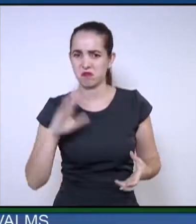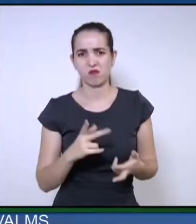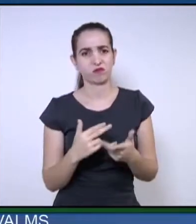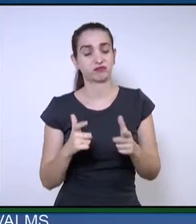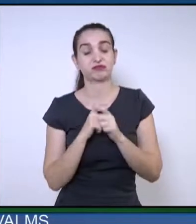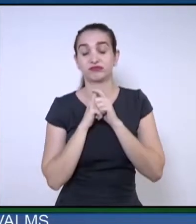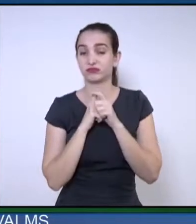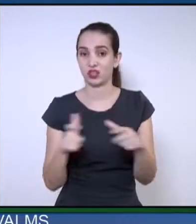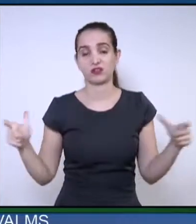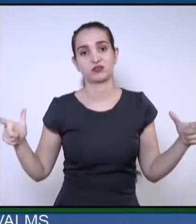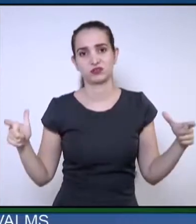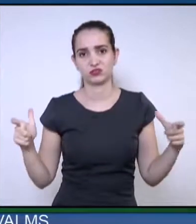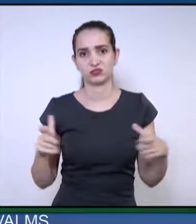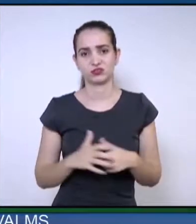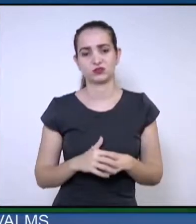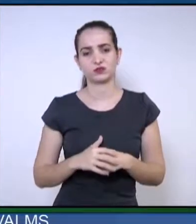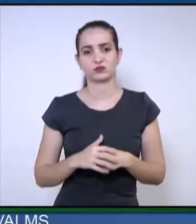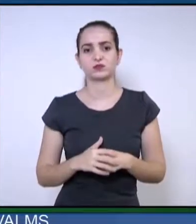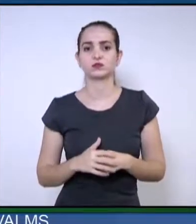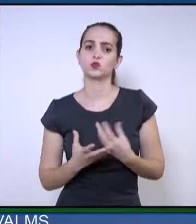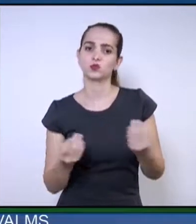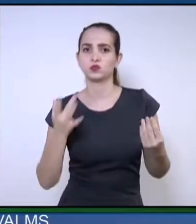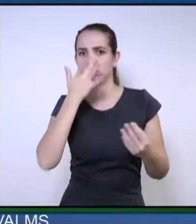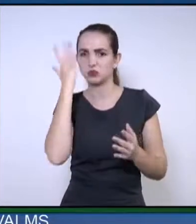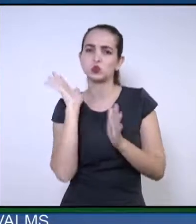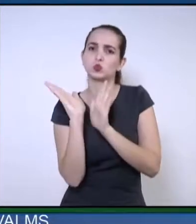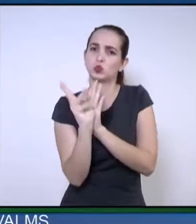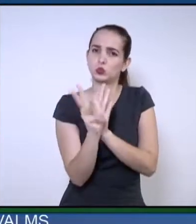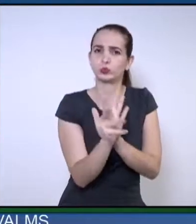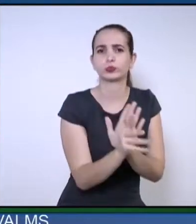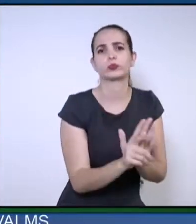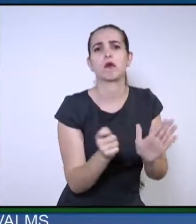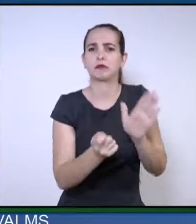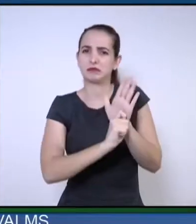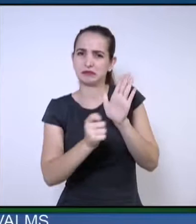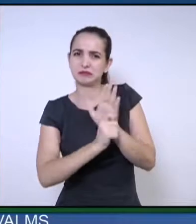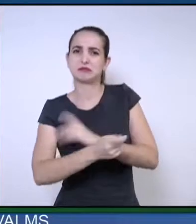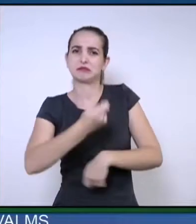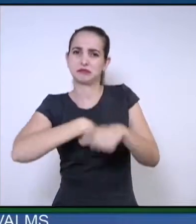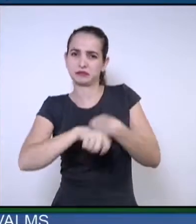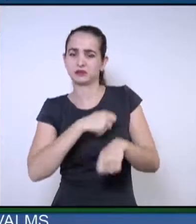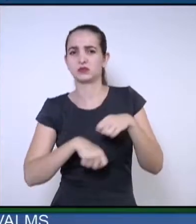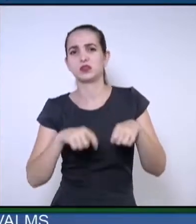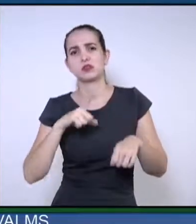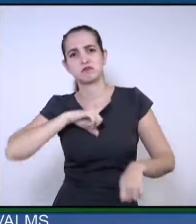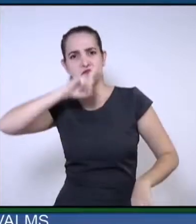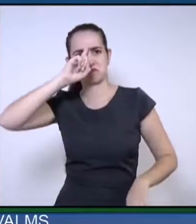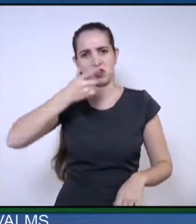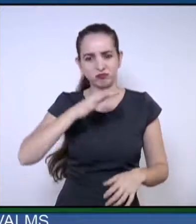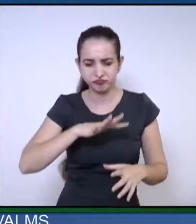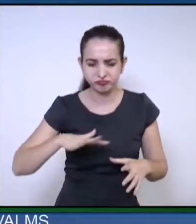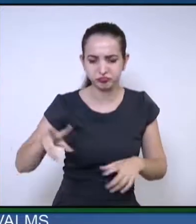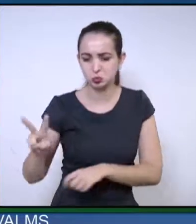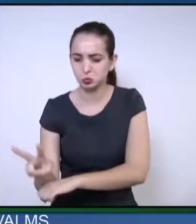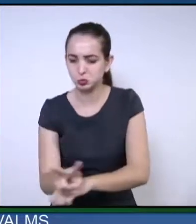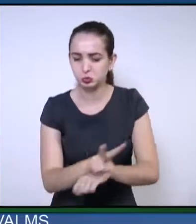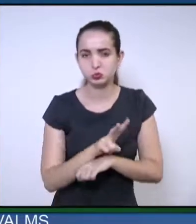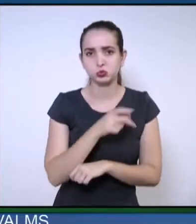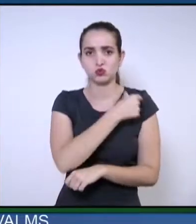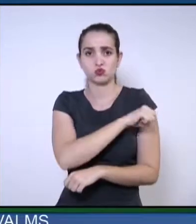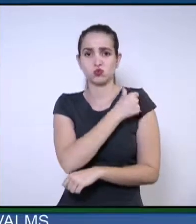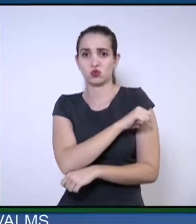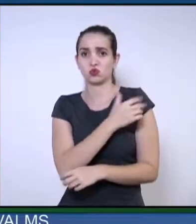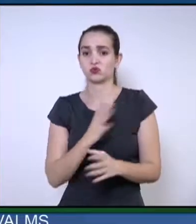muito grande de narcotraficantes aí a dominar o Rio de Janeiro e, com